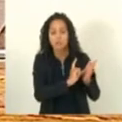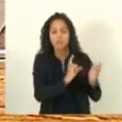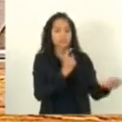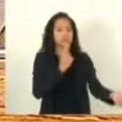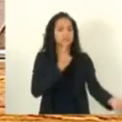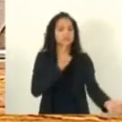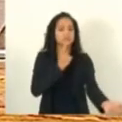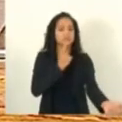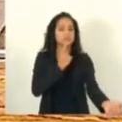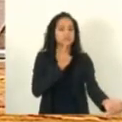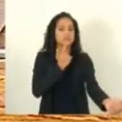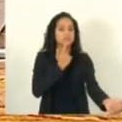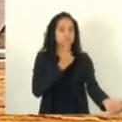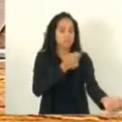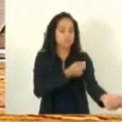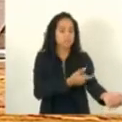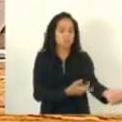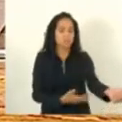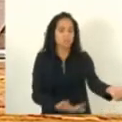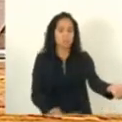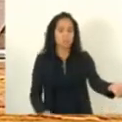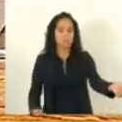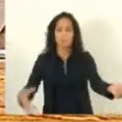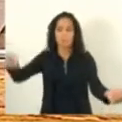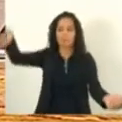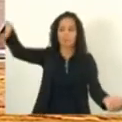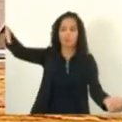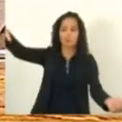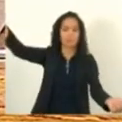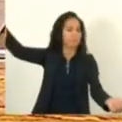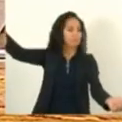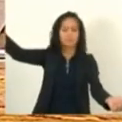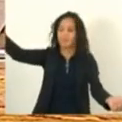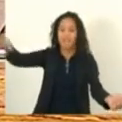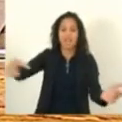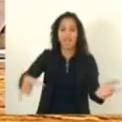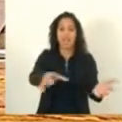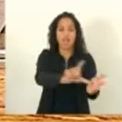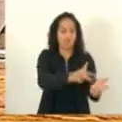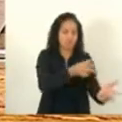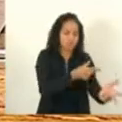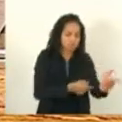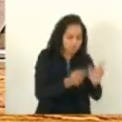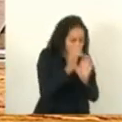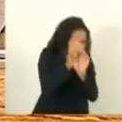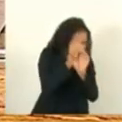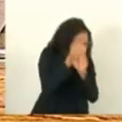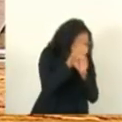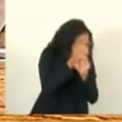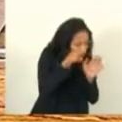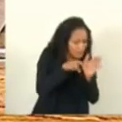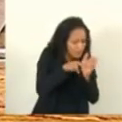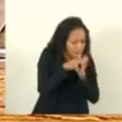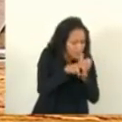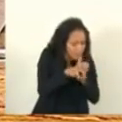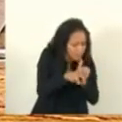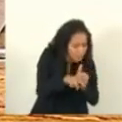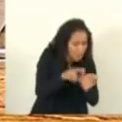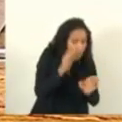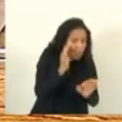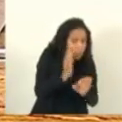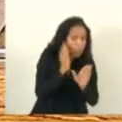pessoa, esse sangue será examinado, uma bateria de exame muito grande, e poderá